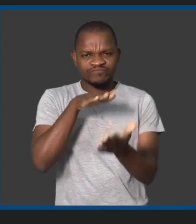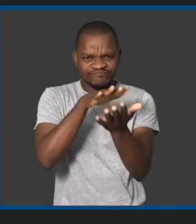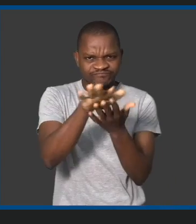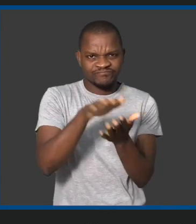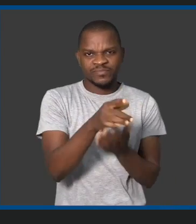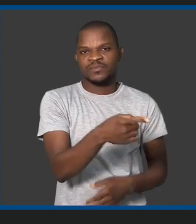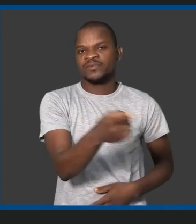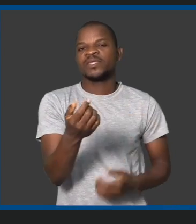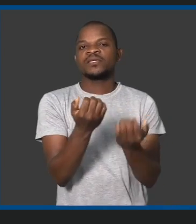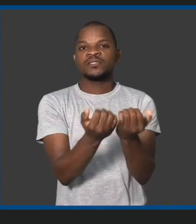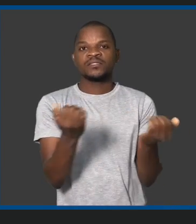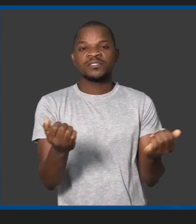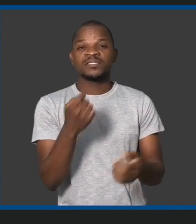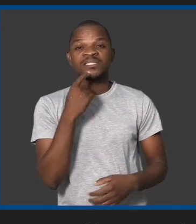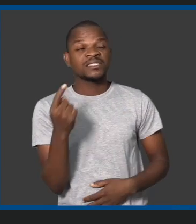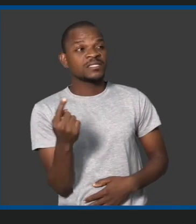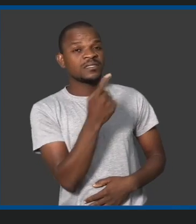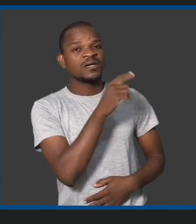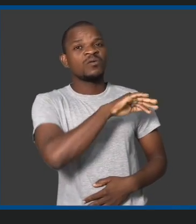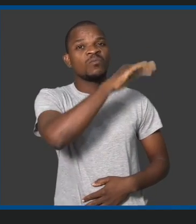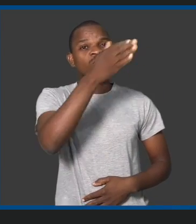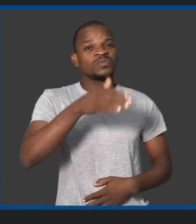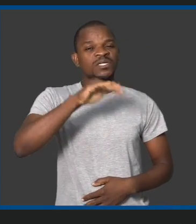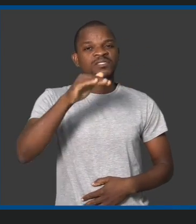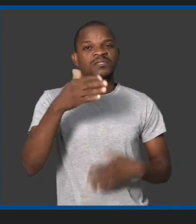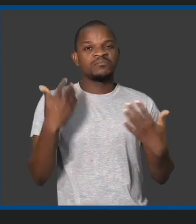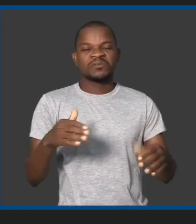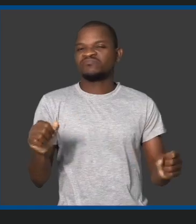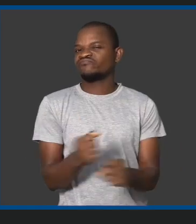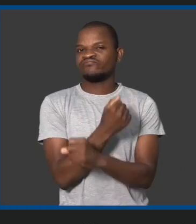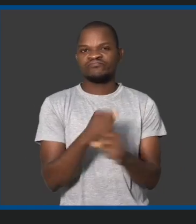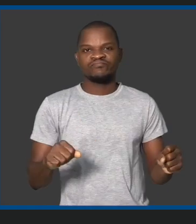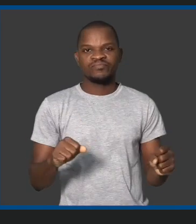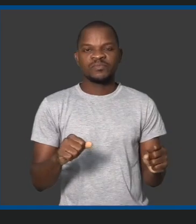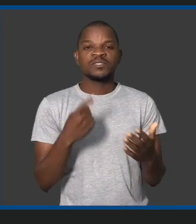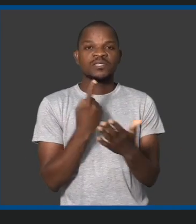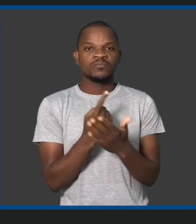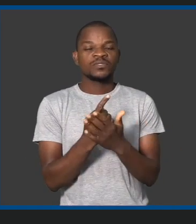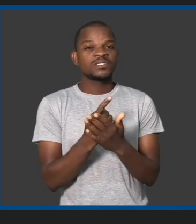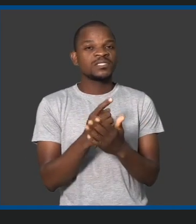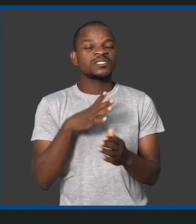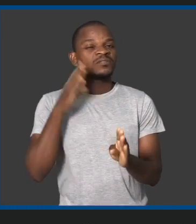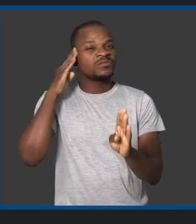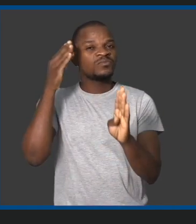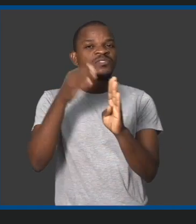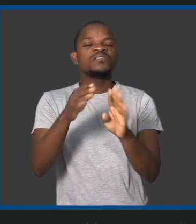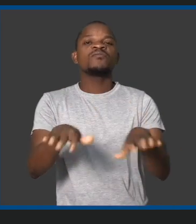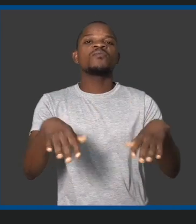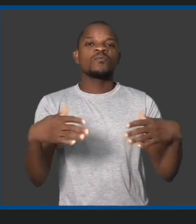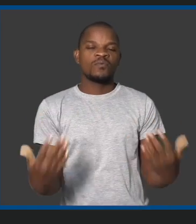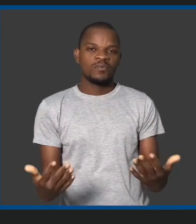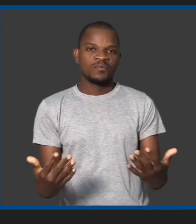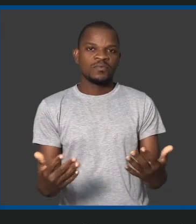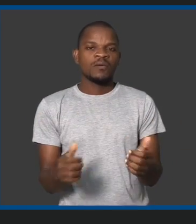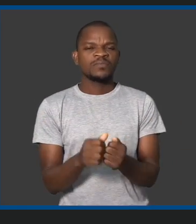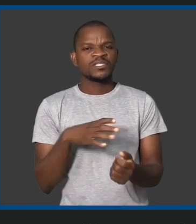nossos filhos, que aí, na montanha, não é para eles fazerem brincadeiras. Somente, só, aí tem que ir com o objetivo. Sei que,